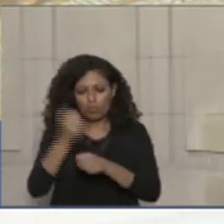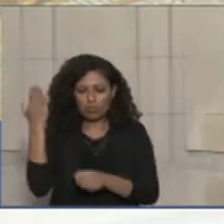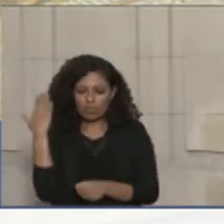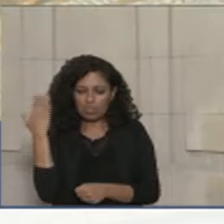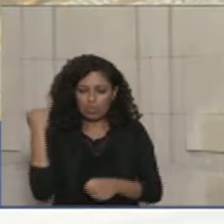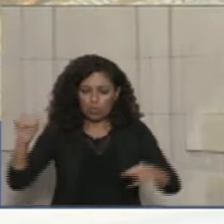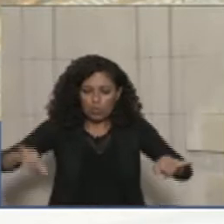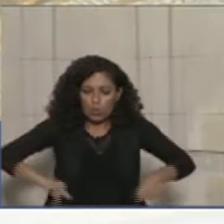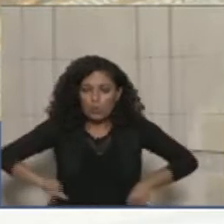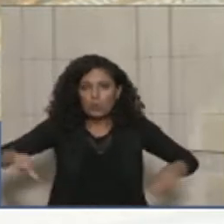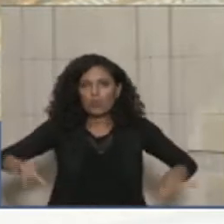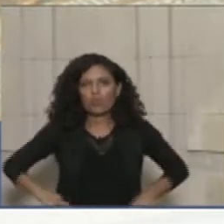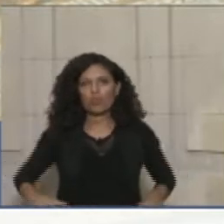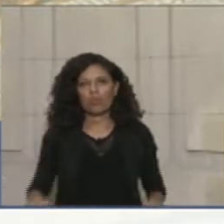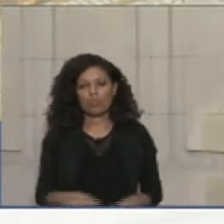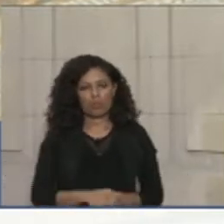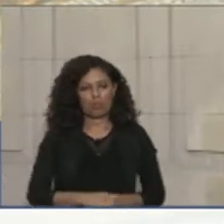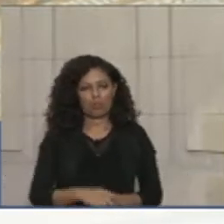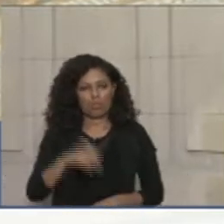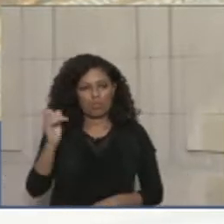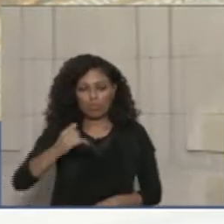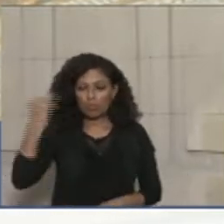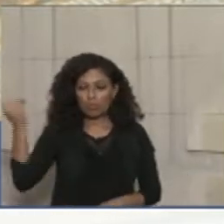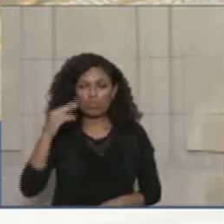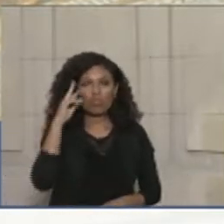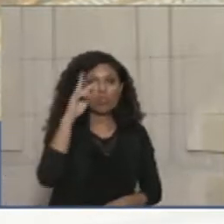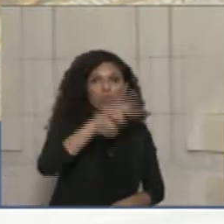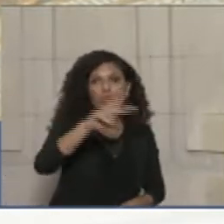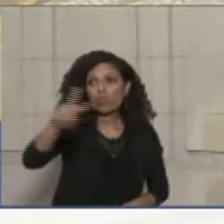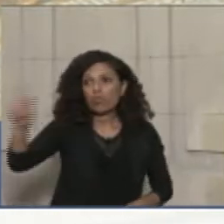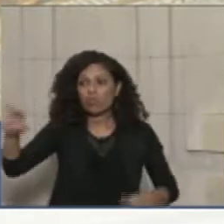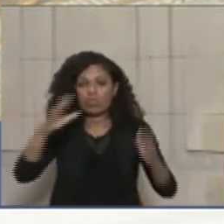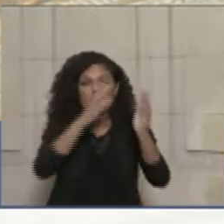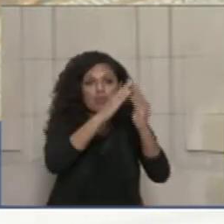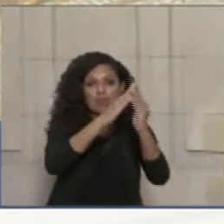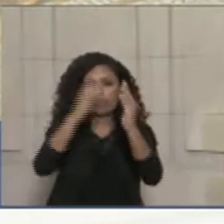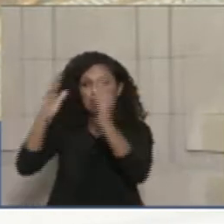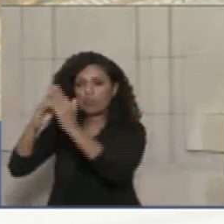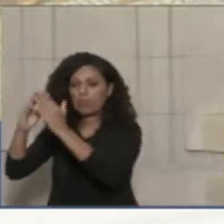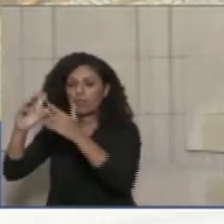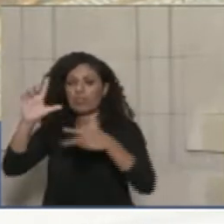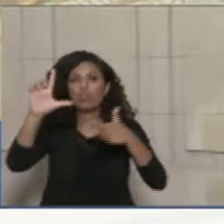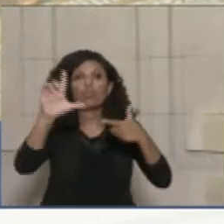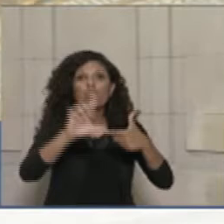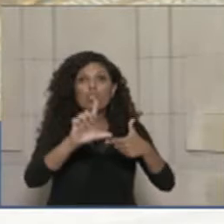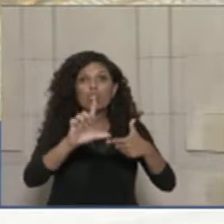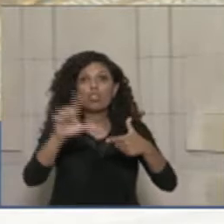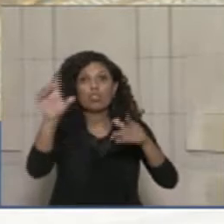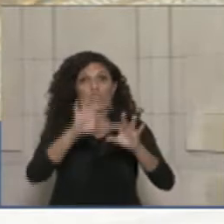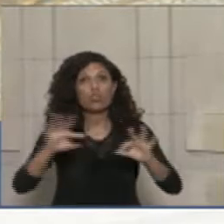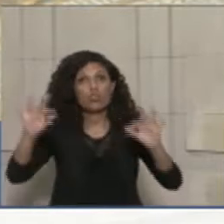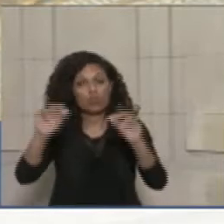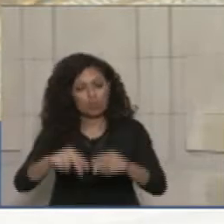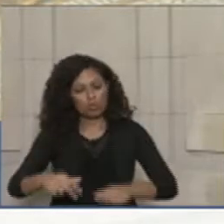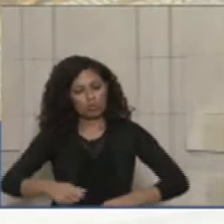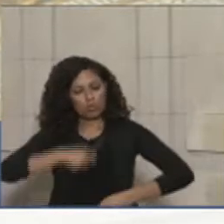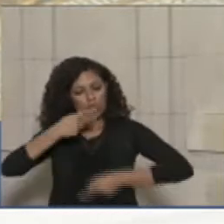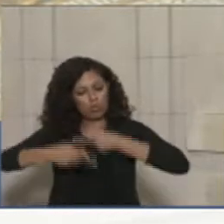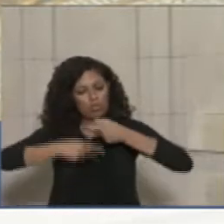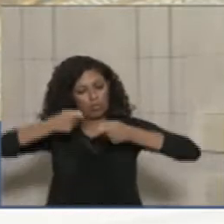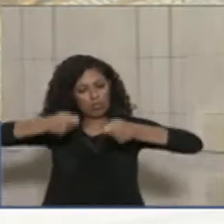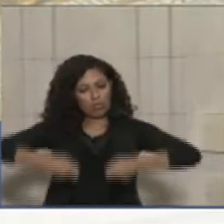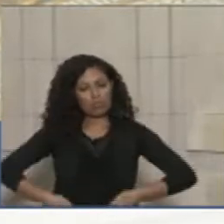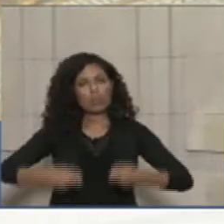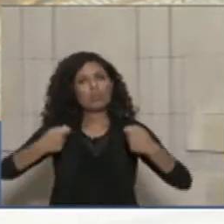importante a gente olhar para as casas legislativas e que essas casas se posicionem. Deixar